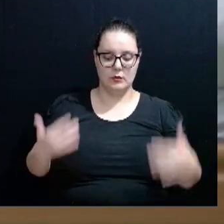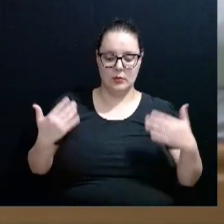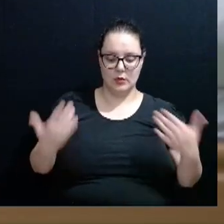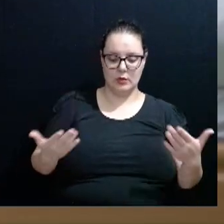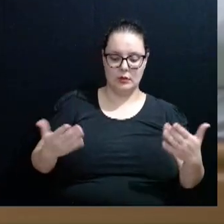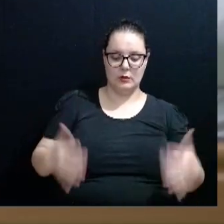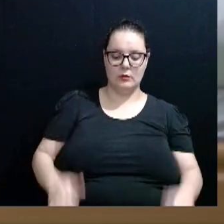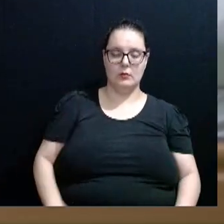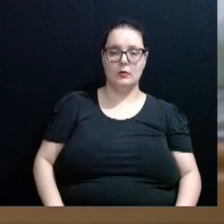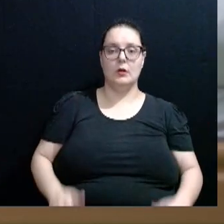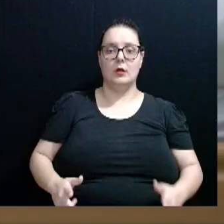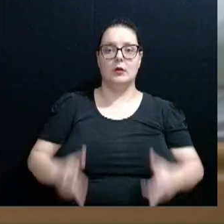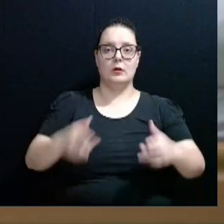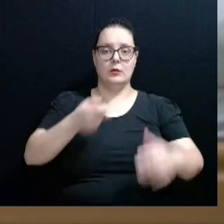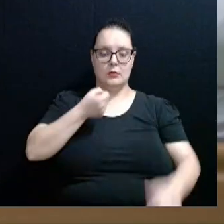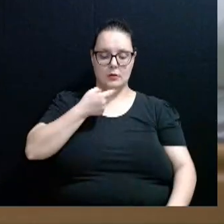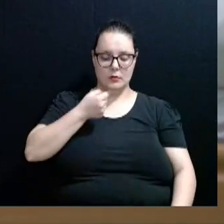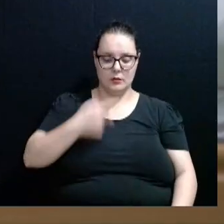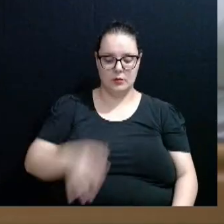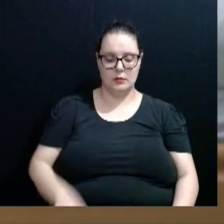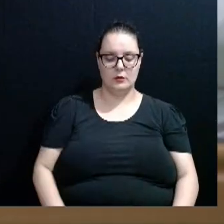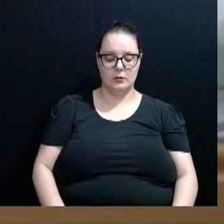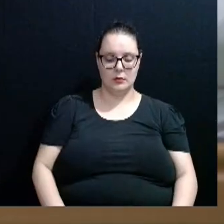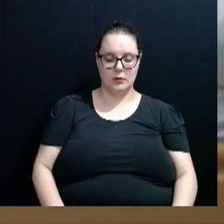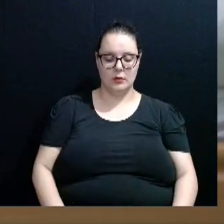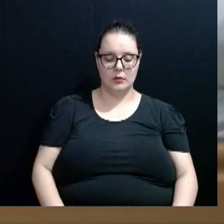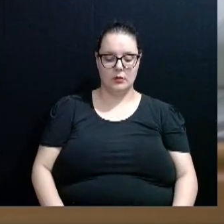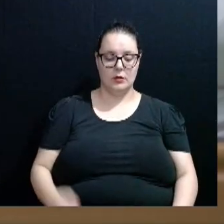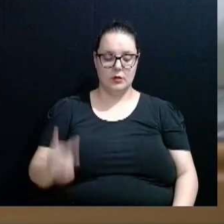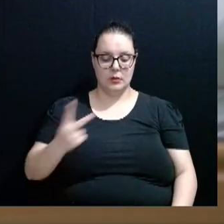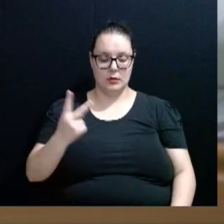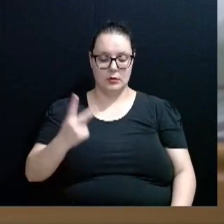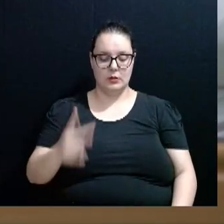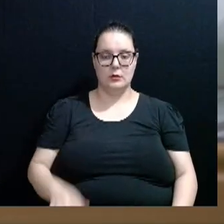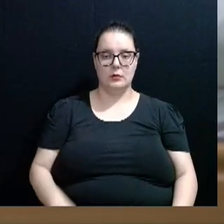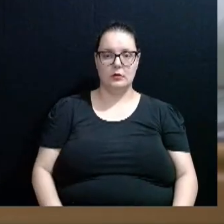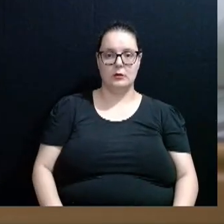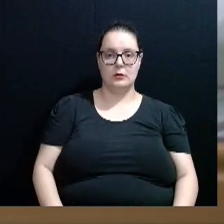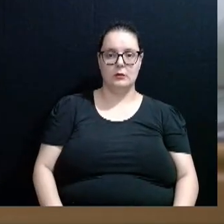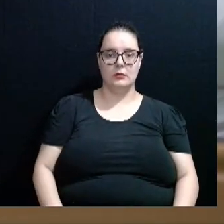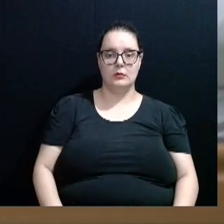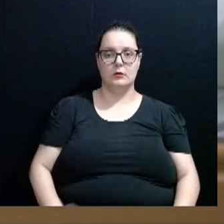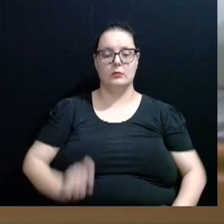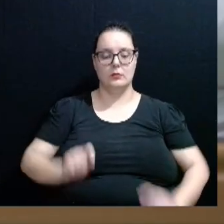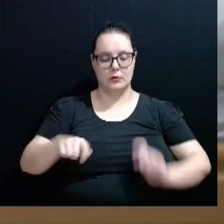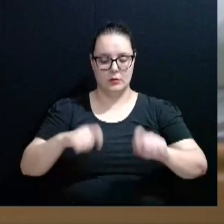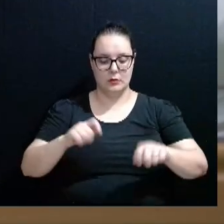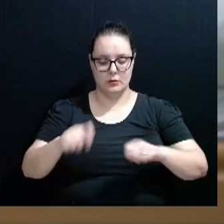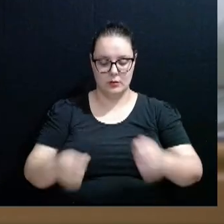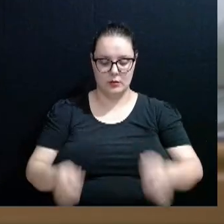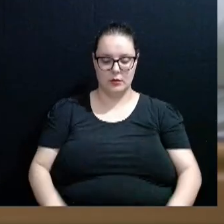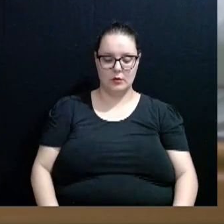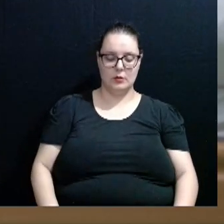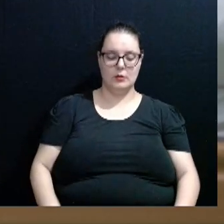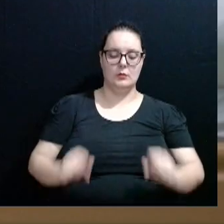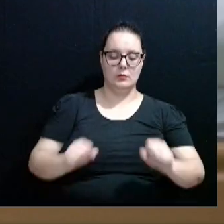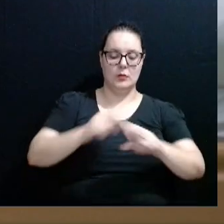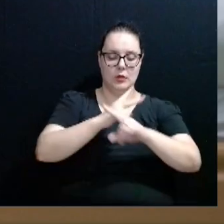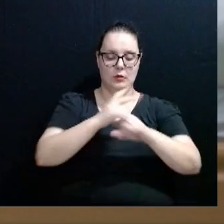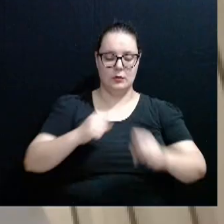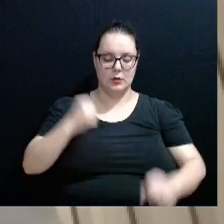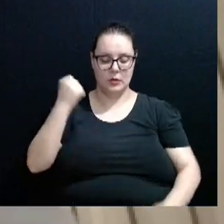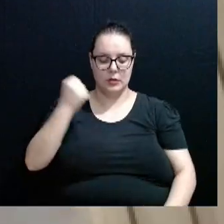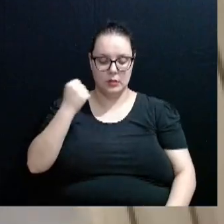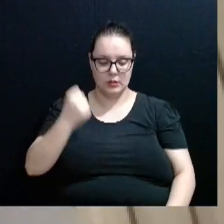daquele medicamento, né? Segundo, tratar os sintomas. E sim, pode ter intoxicações graves, né, do